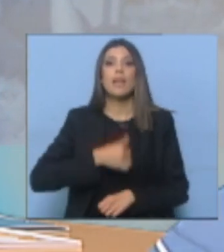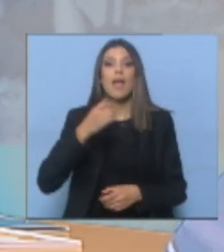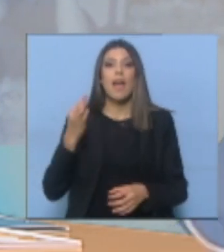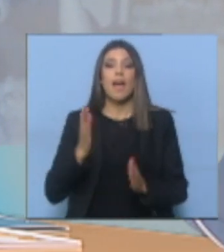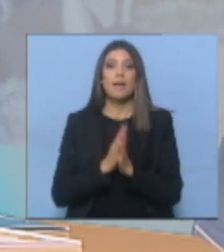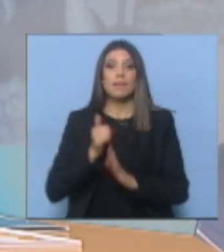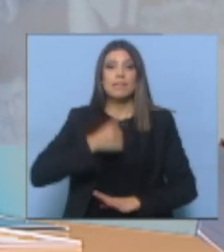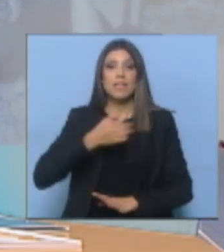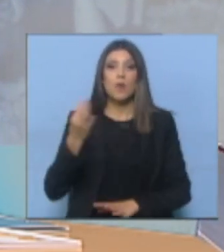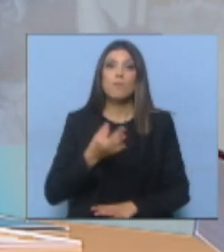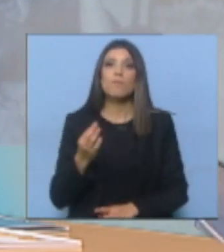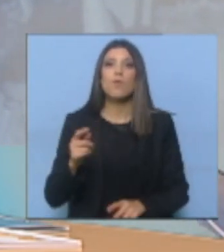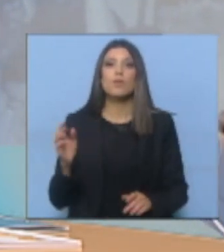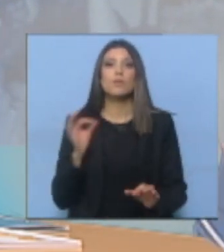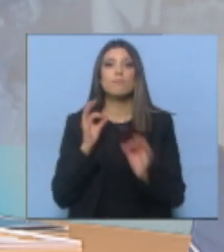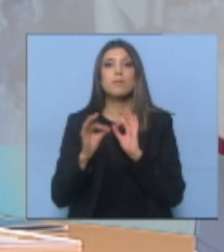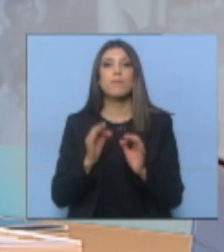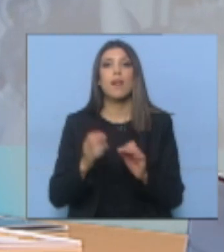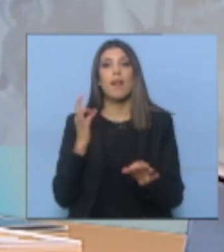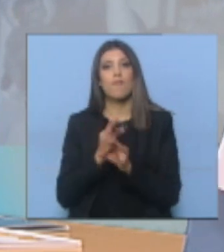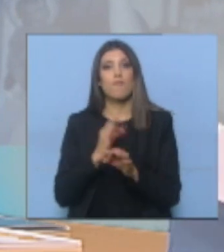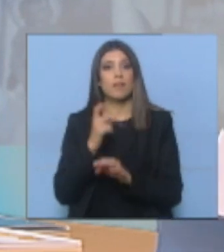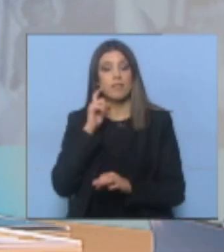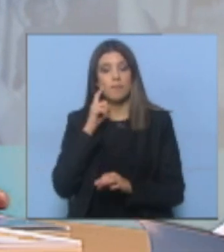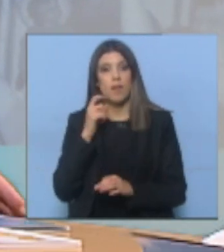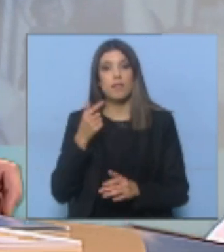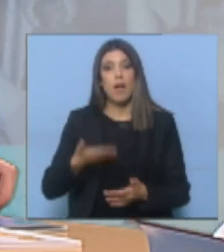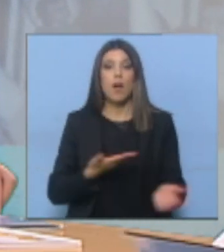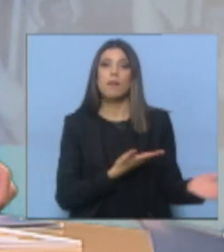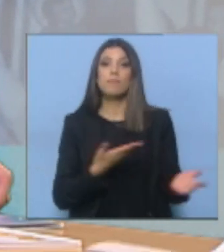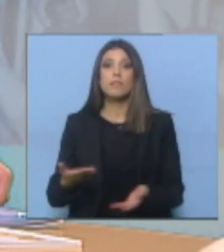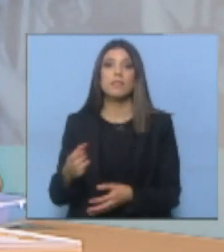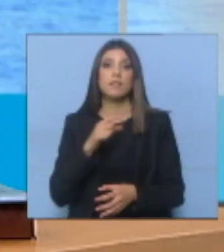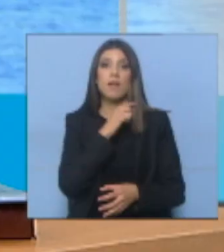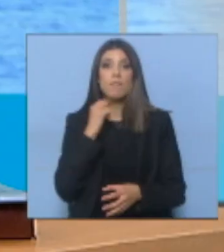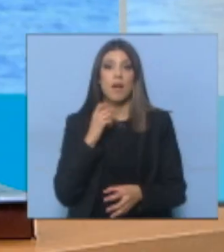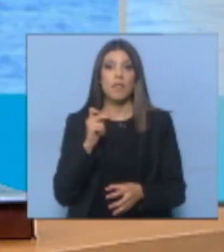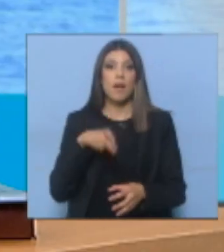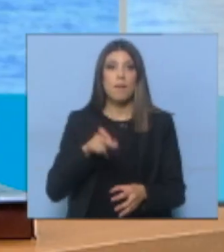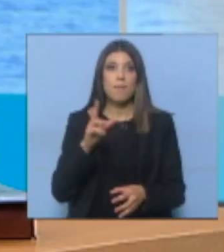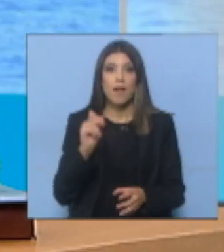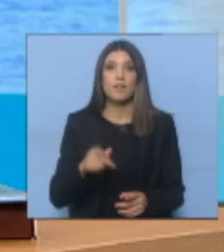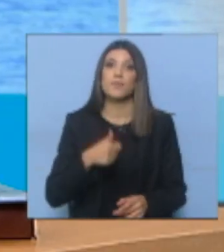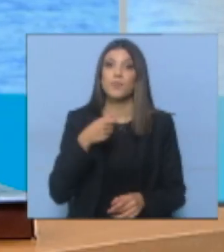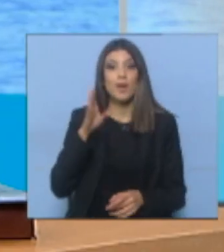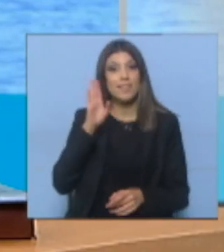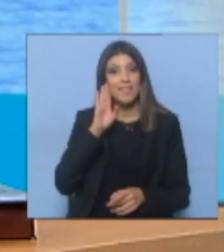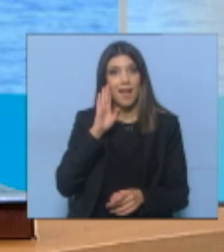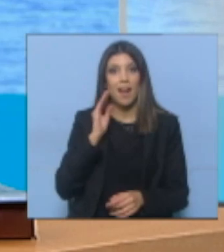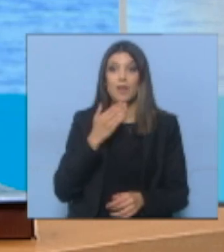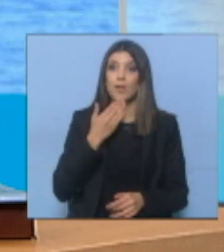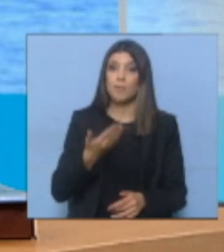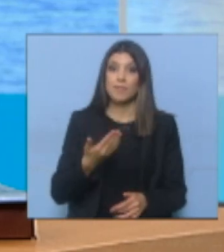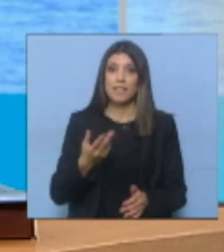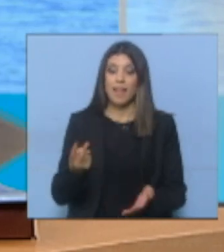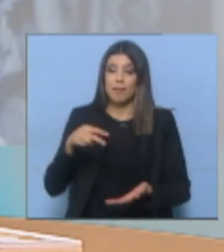a celebração da Páscoa, que agora apresentamos com o Padre Amaro Gonçalo. Cumprimento, muito boa tarde. Olá, boa tarde. Obrigado por estar connosco para